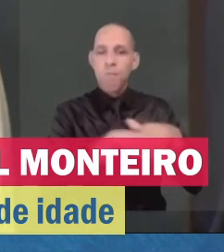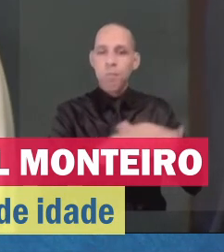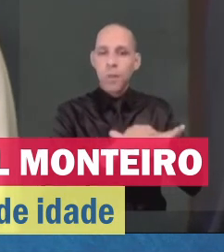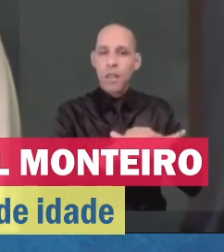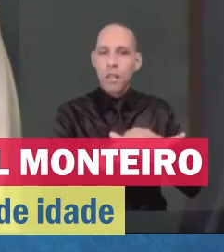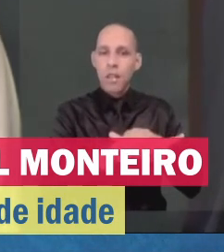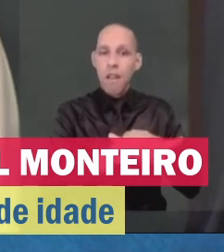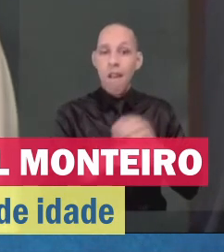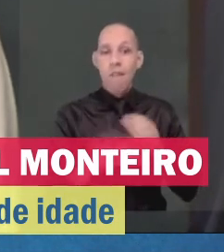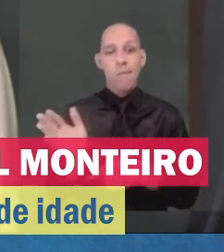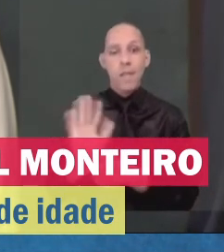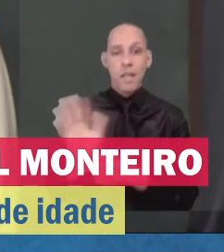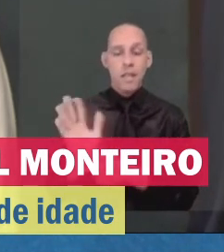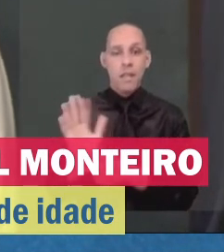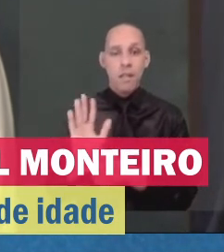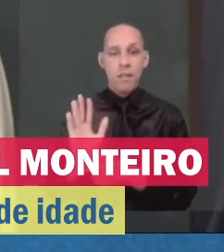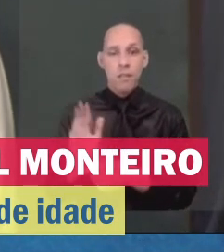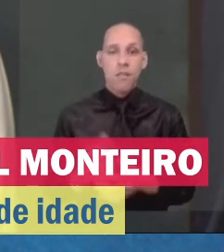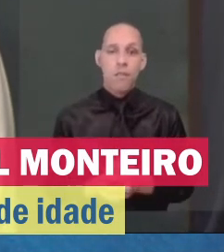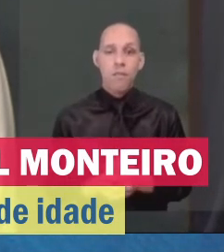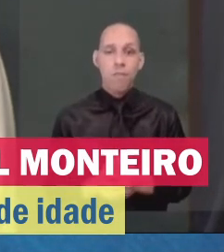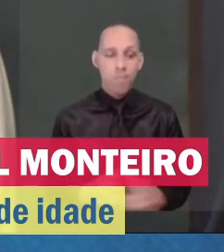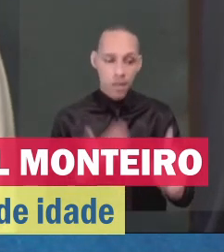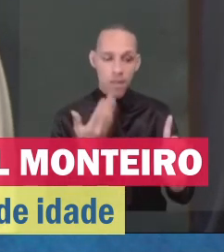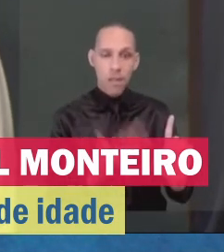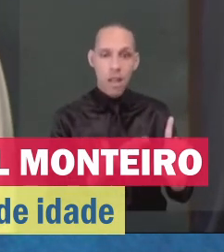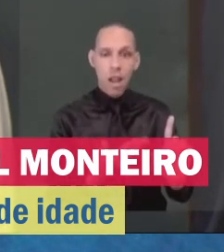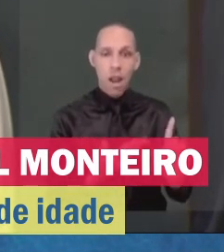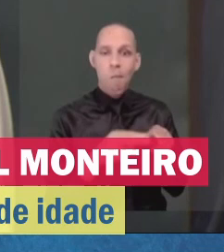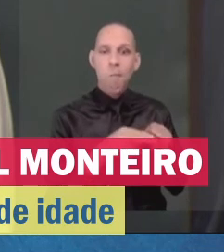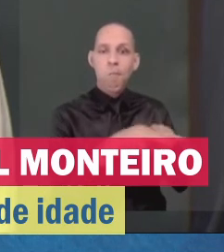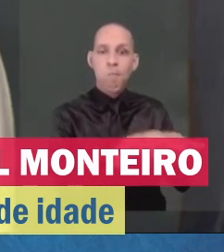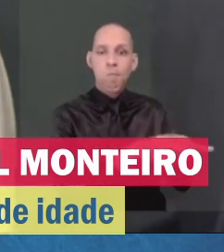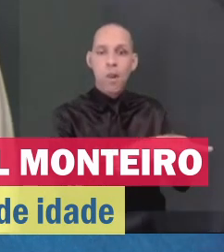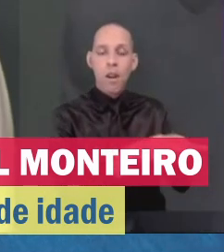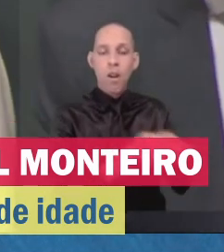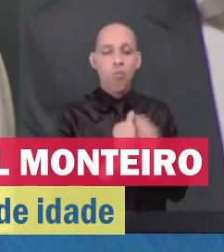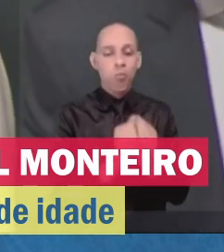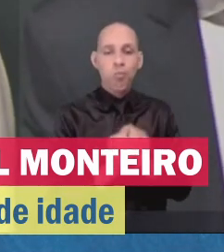vídeo em que o vereador pratica sexo com adolescente.